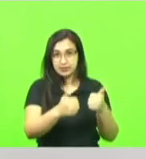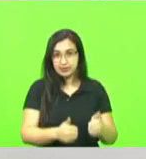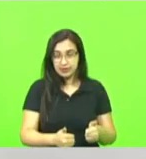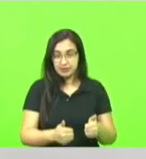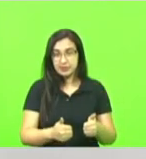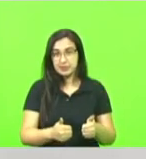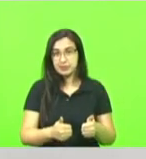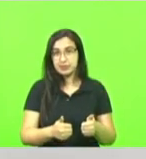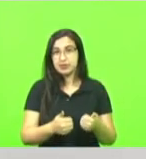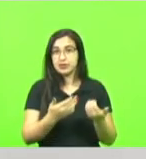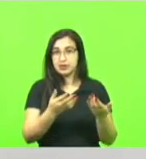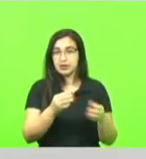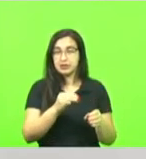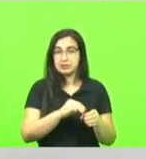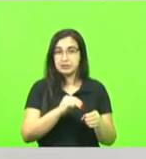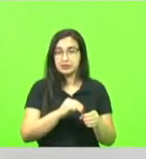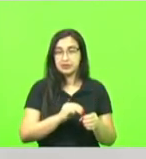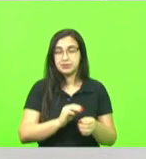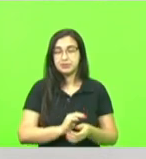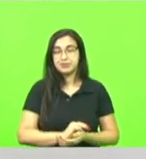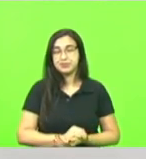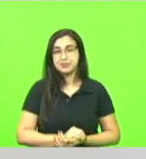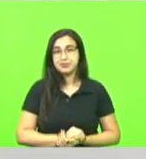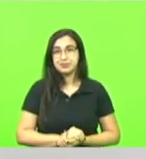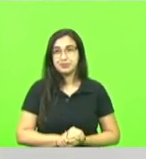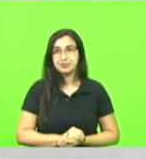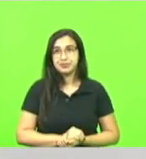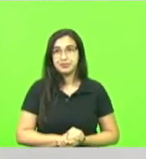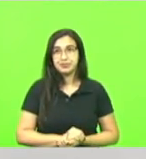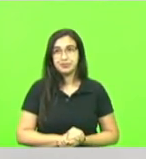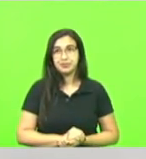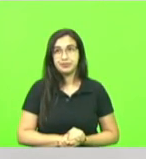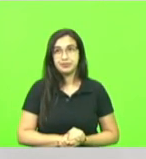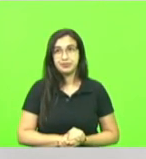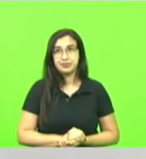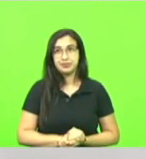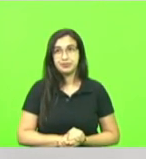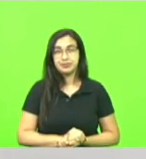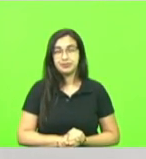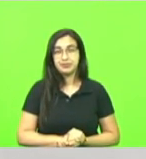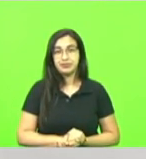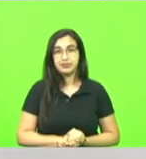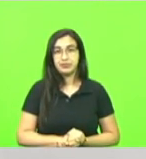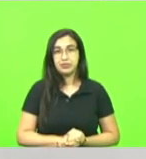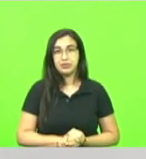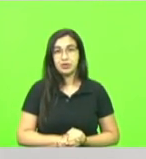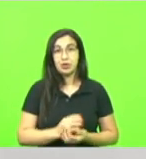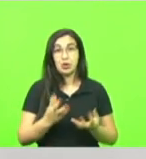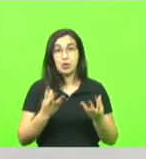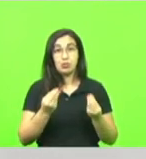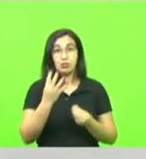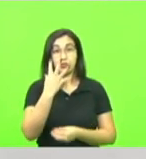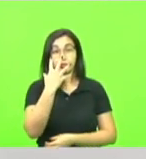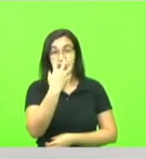em Ituporanga. É um município que está chamando atenção no Alto Vale,